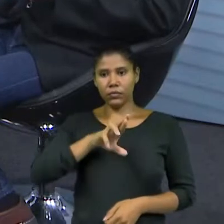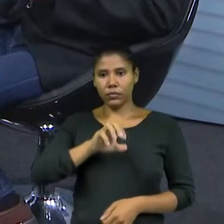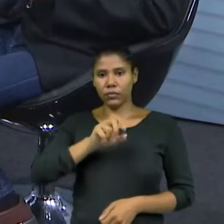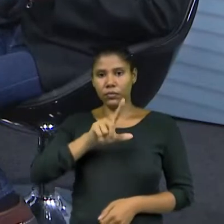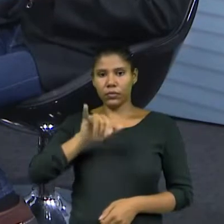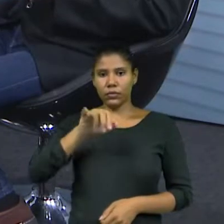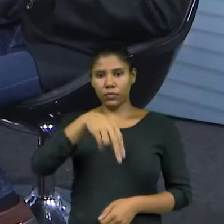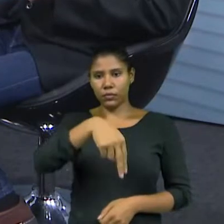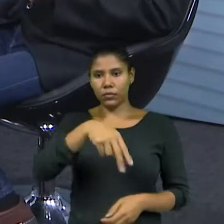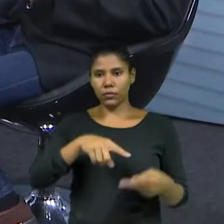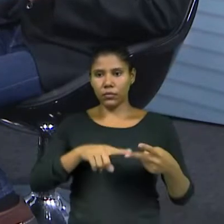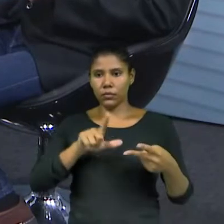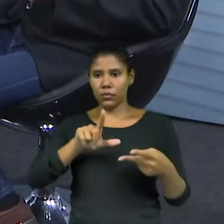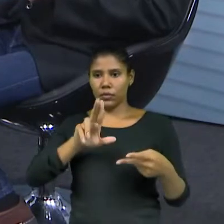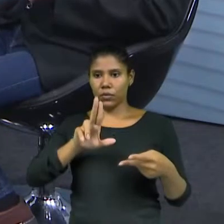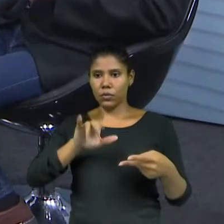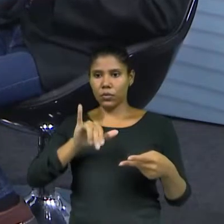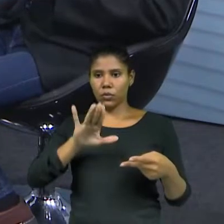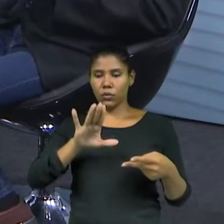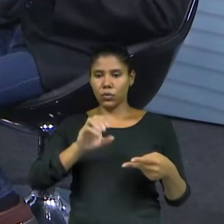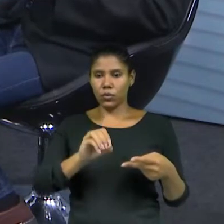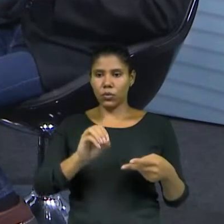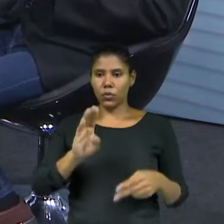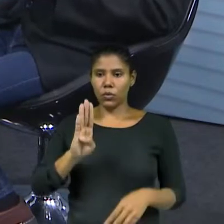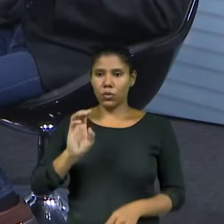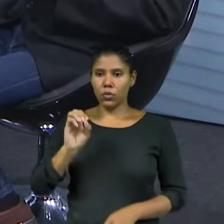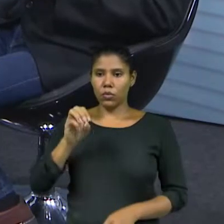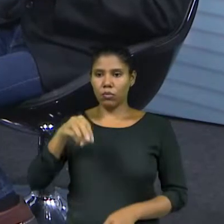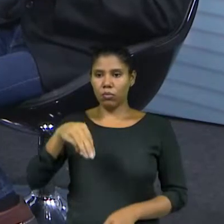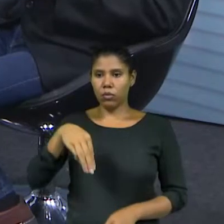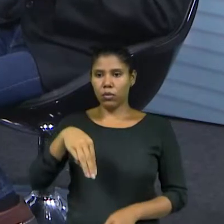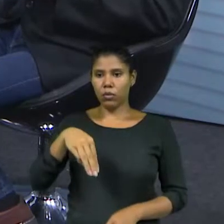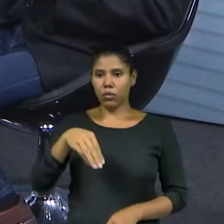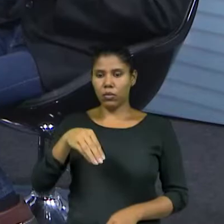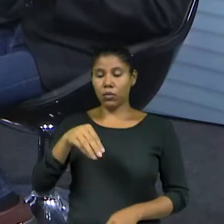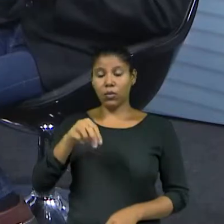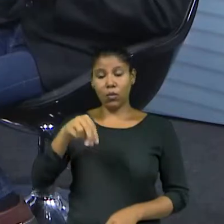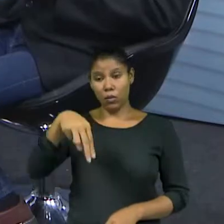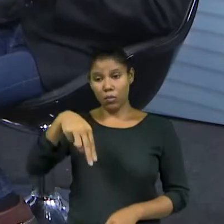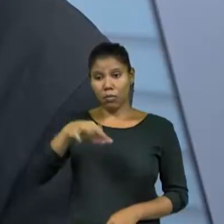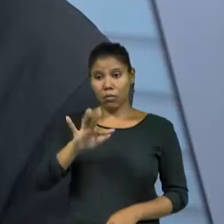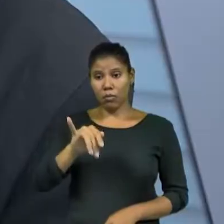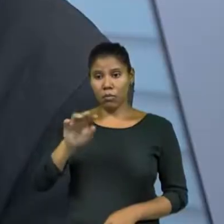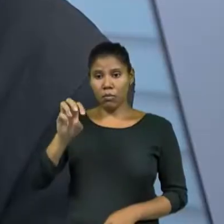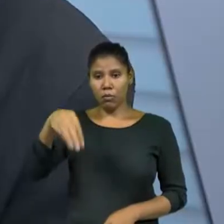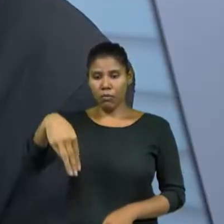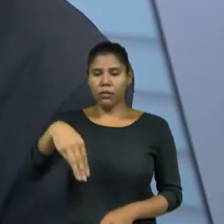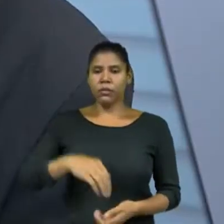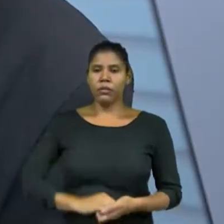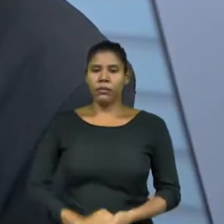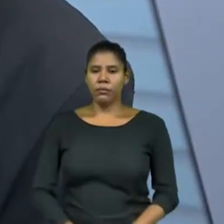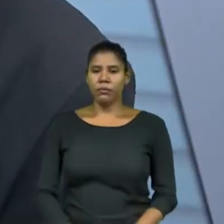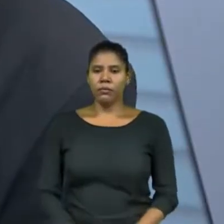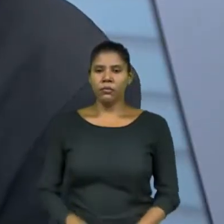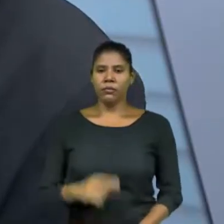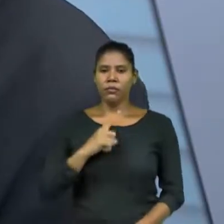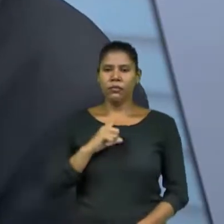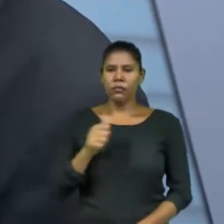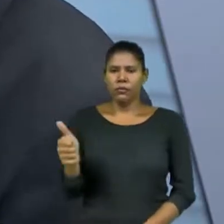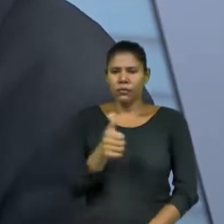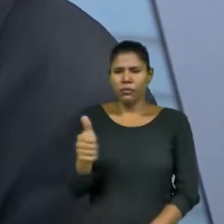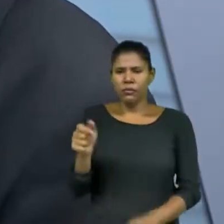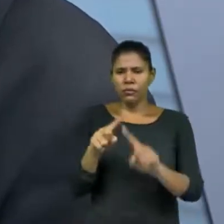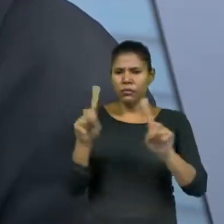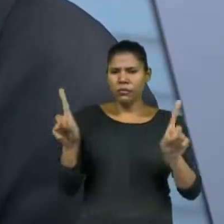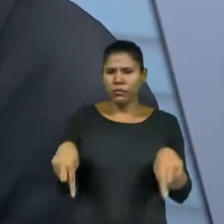coordenador de energia, e o Lúcio Bonfim, que é engenheiro da Bienergia, porque existem 11 projetos offshore